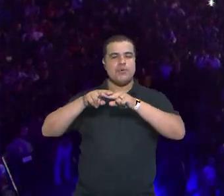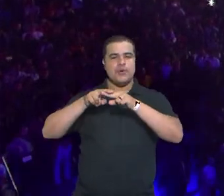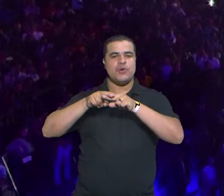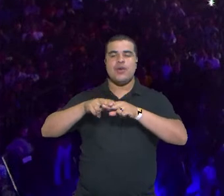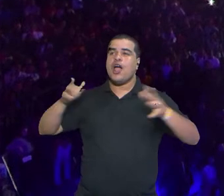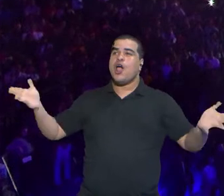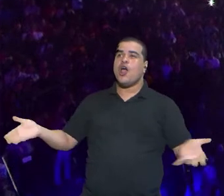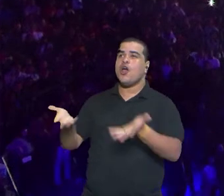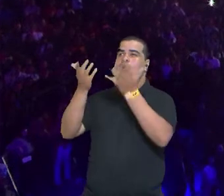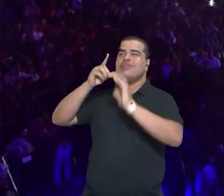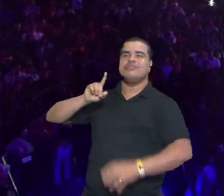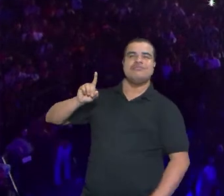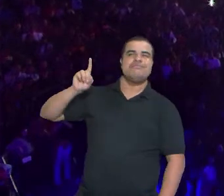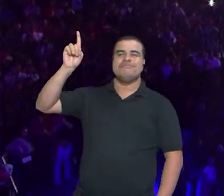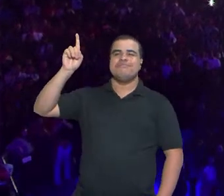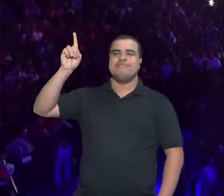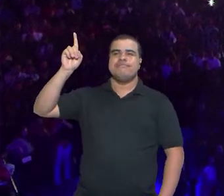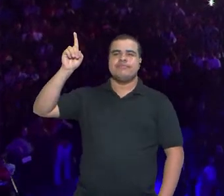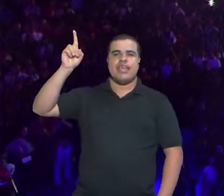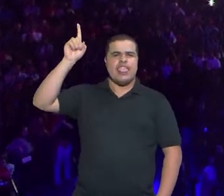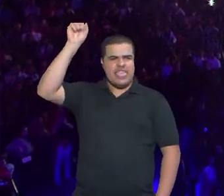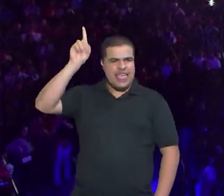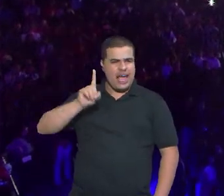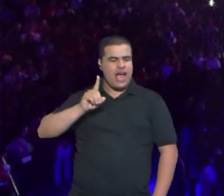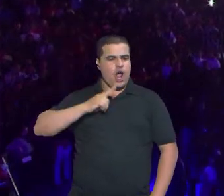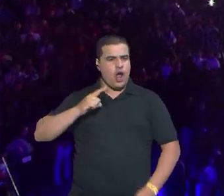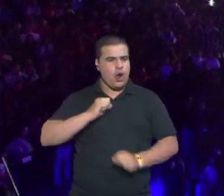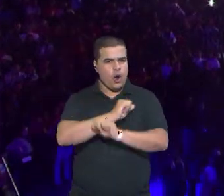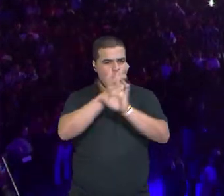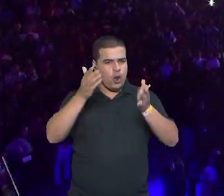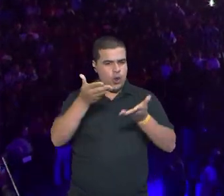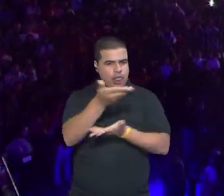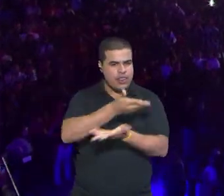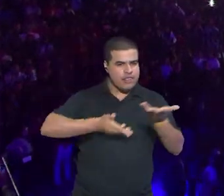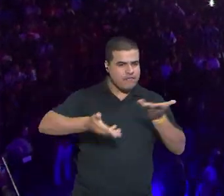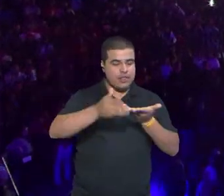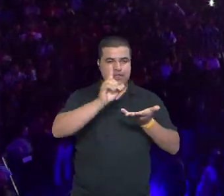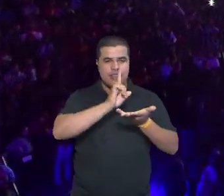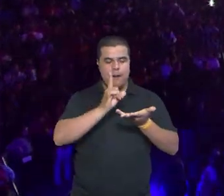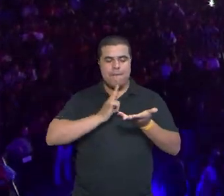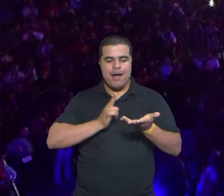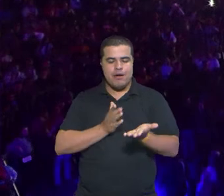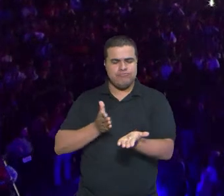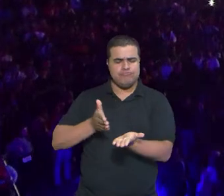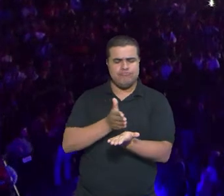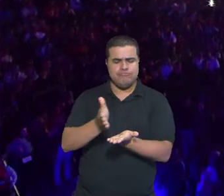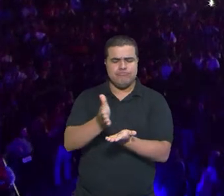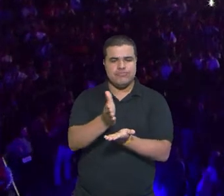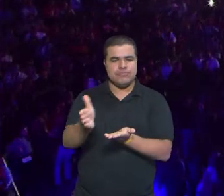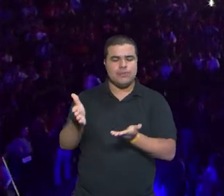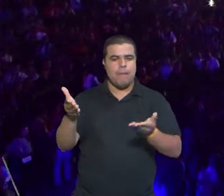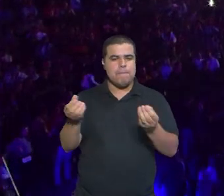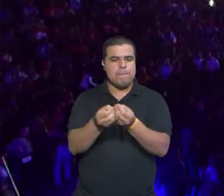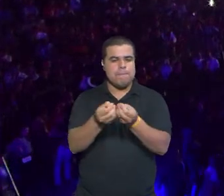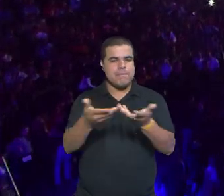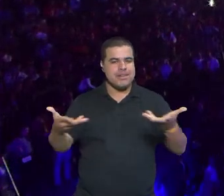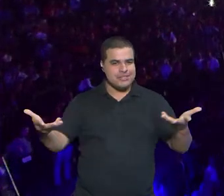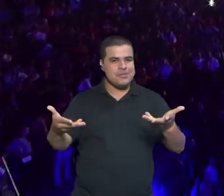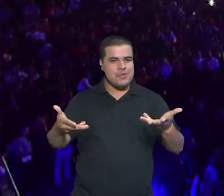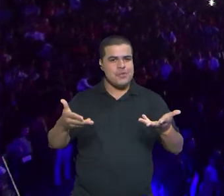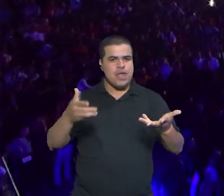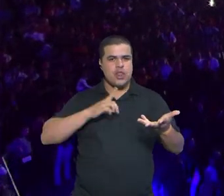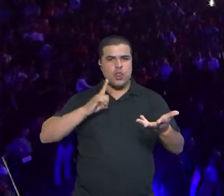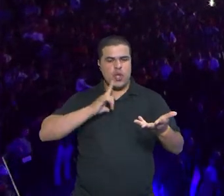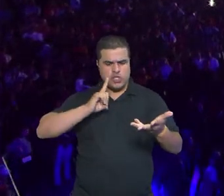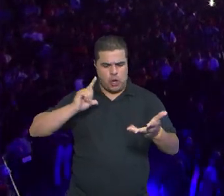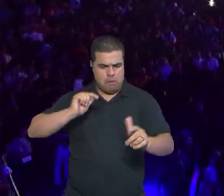a glória é tua ele não divide a glória com ninguém mas ele deixou o mapa do tesouro para todos nós mas não se